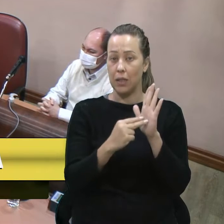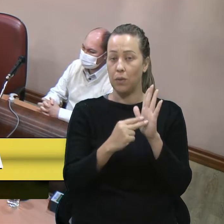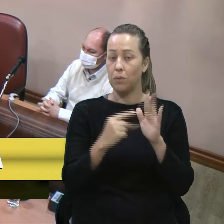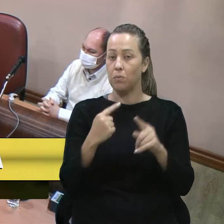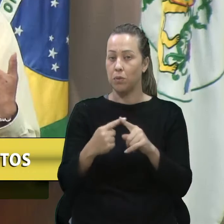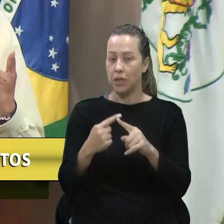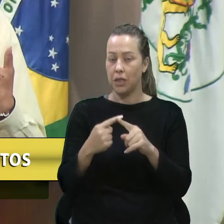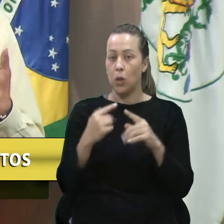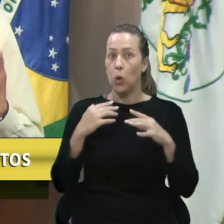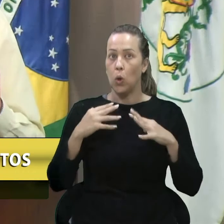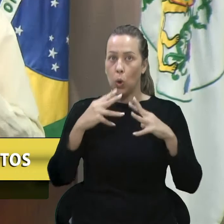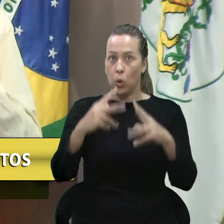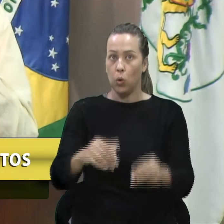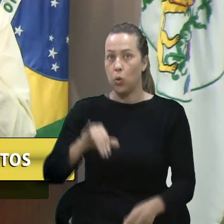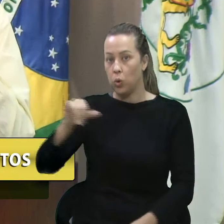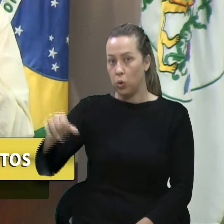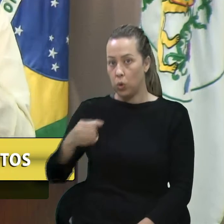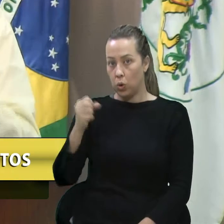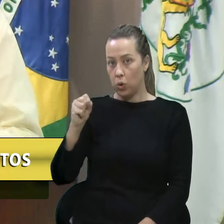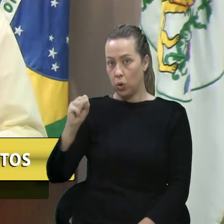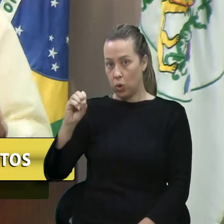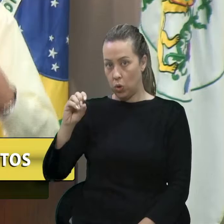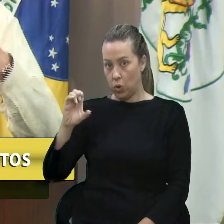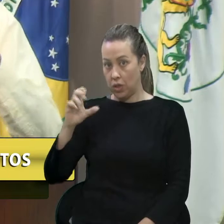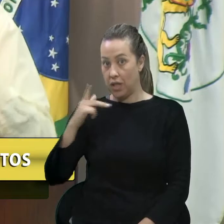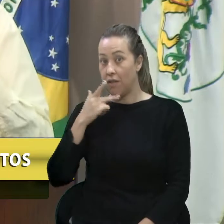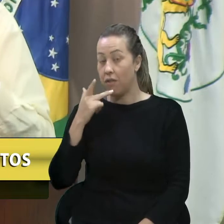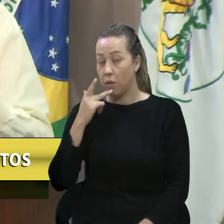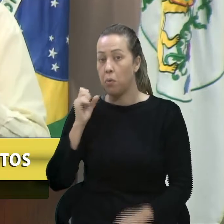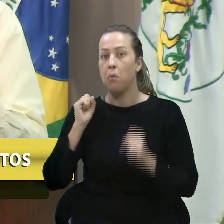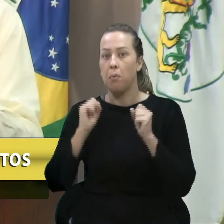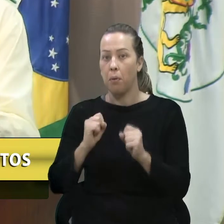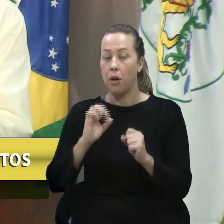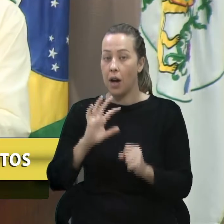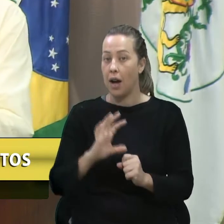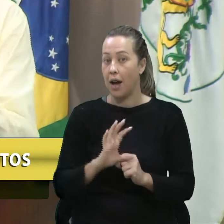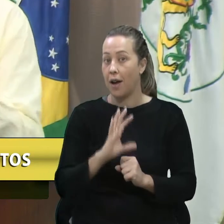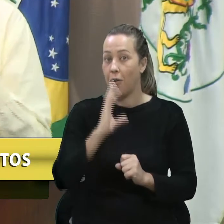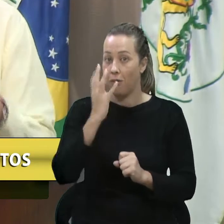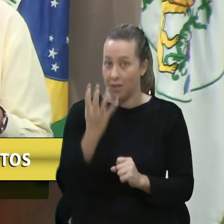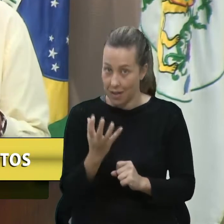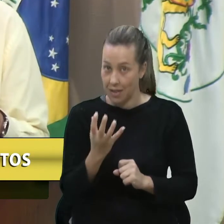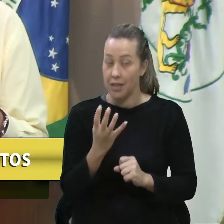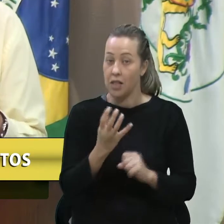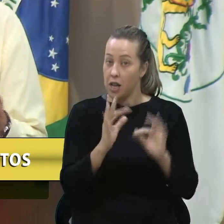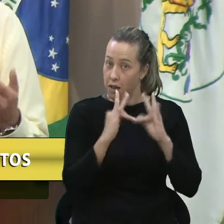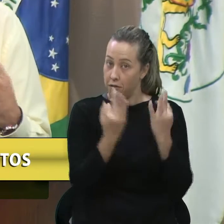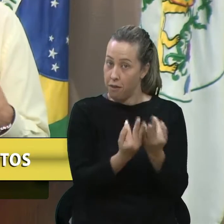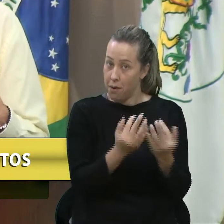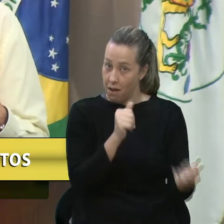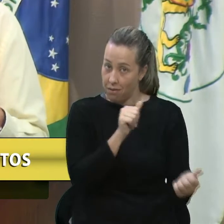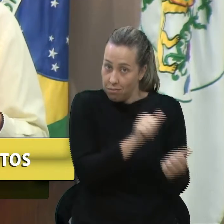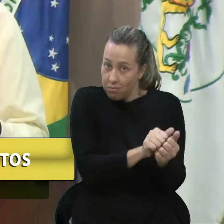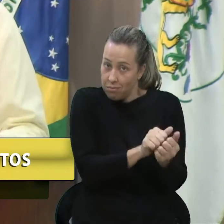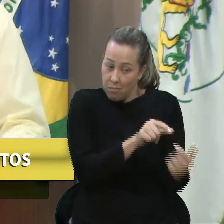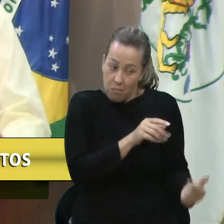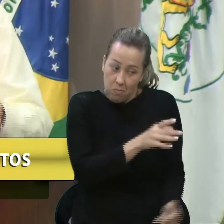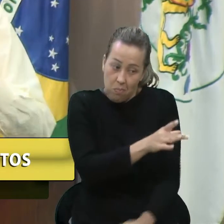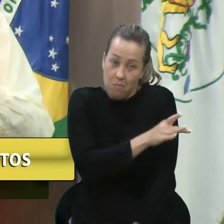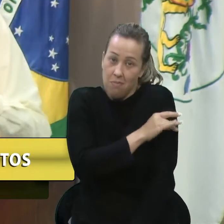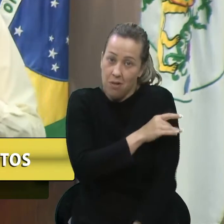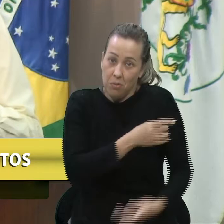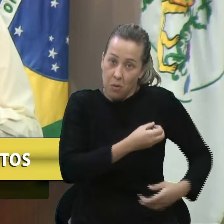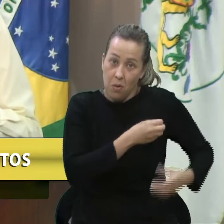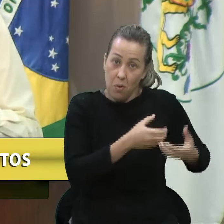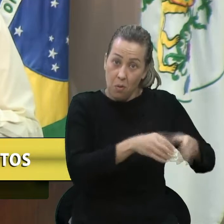porque tudo isso que o José falou anteriormente pode estar acontecendo com um familiar nosso, muito próximo, ou